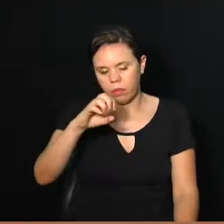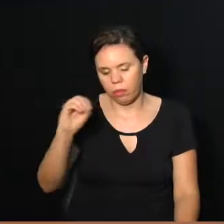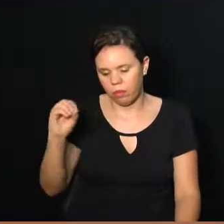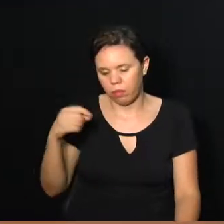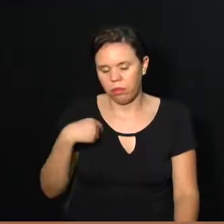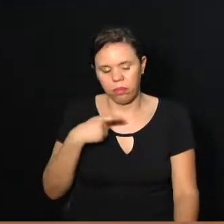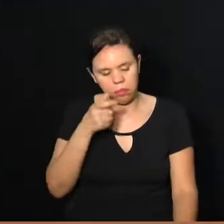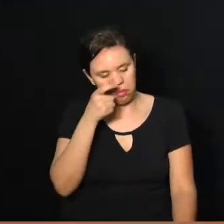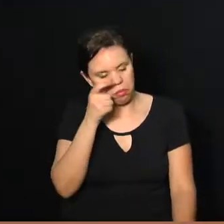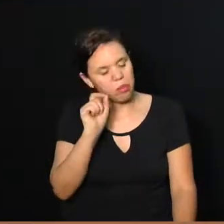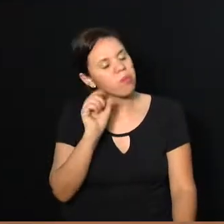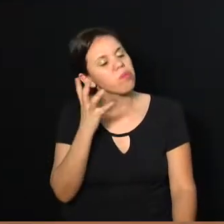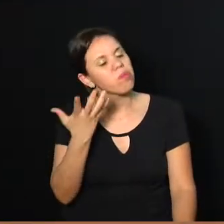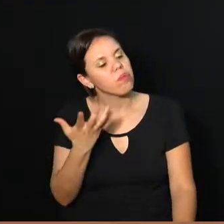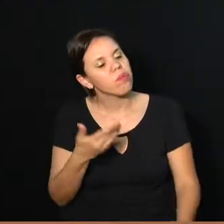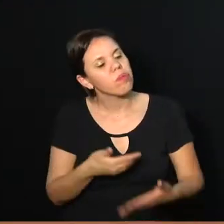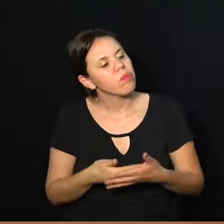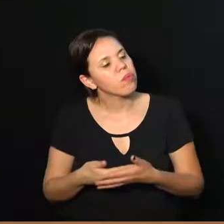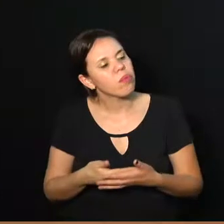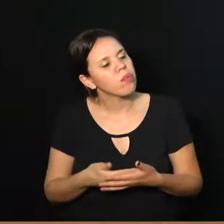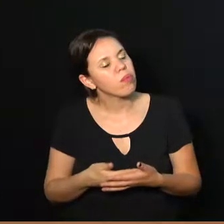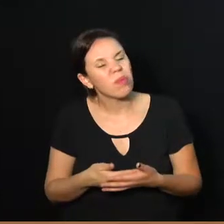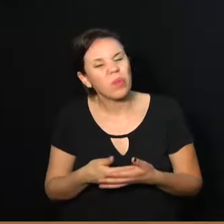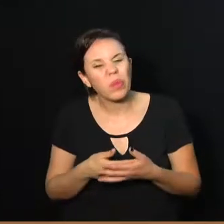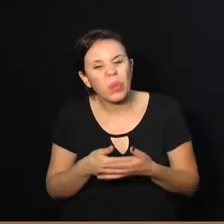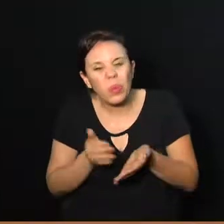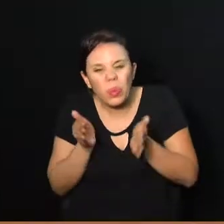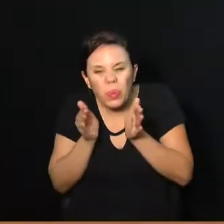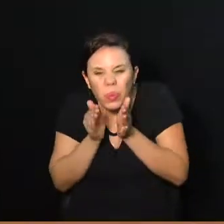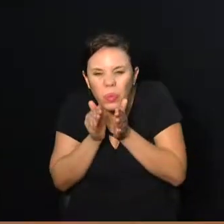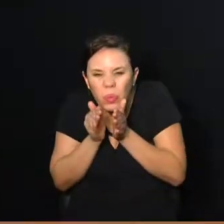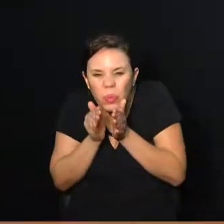chegamos a ver o que crianças de quantas gramas?